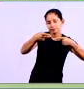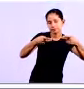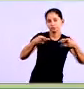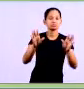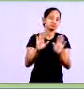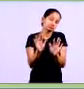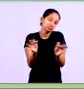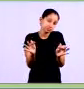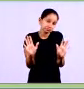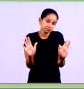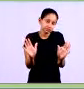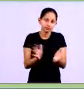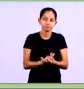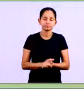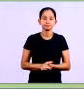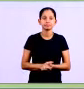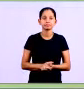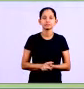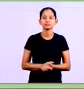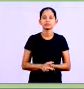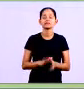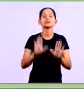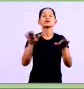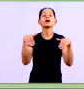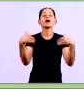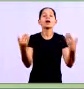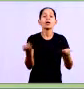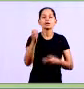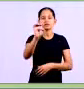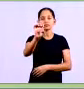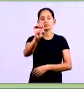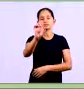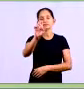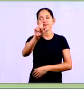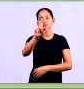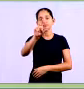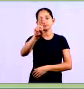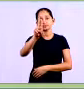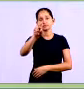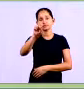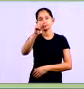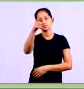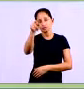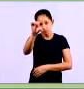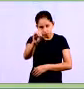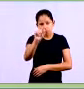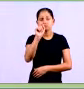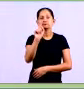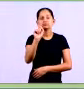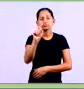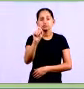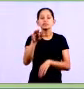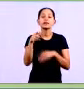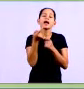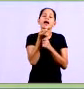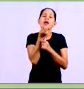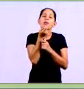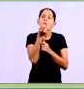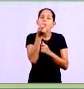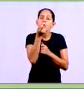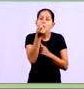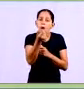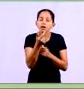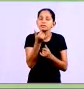tributário. Ok? E o que é essa tal de ilusão, que é um termo novo até? É um ato quase ilícito.